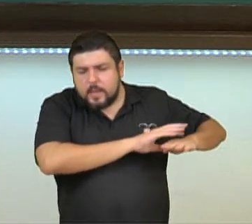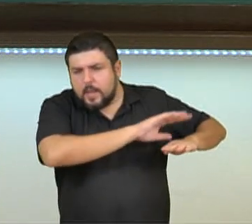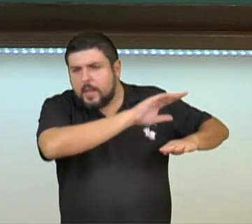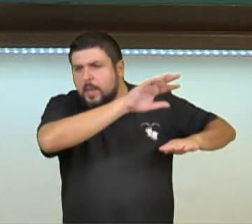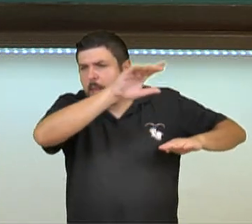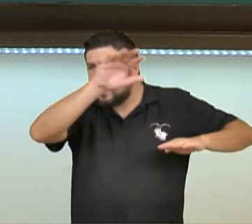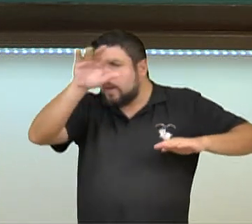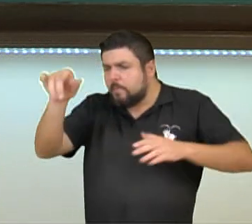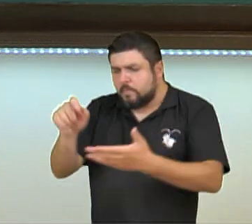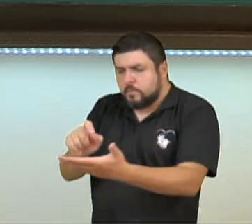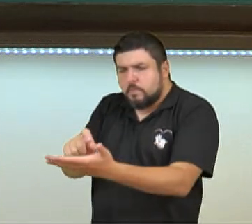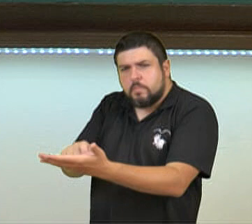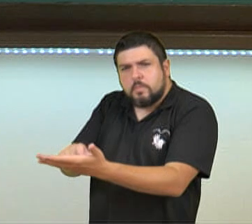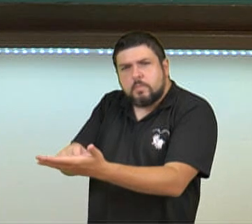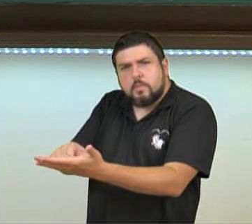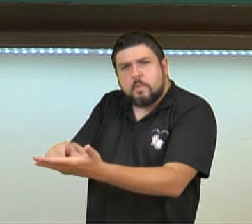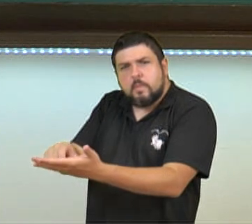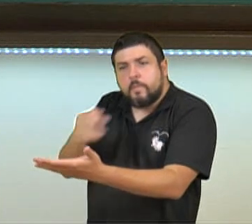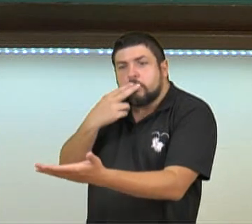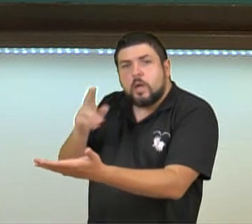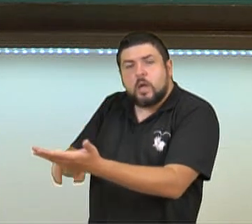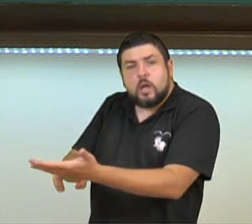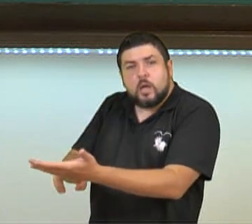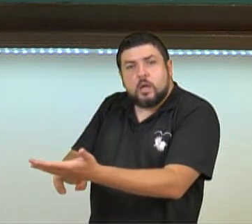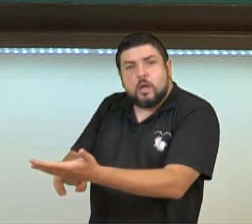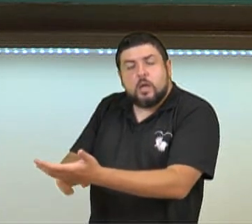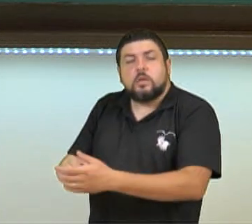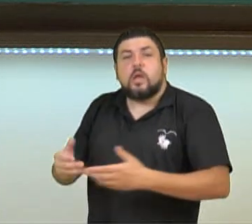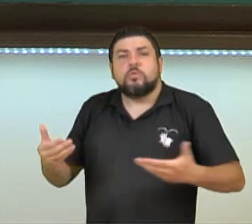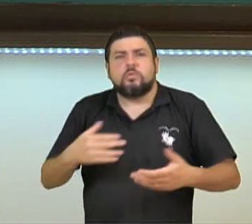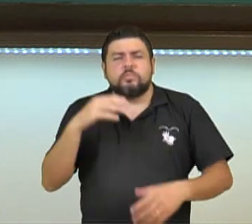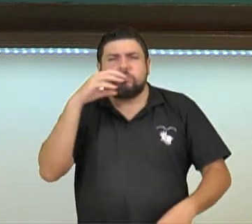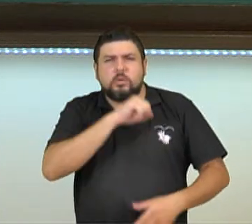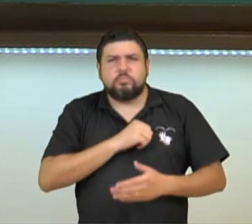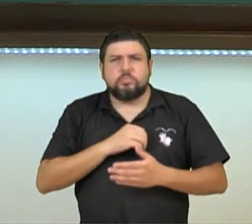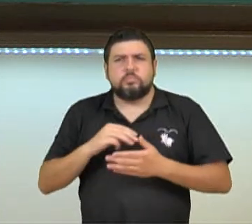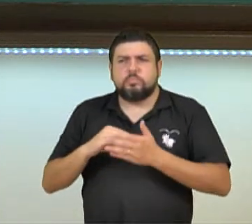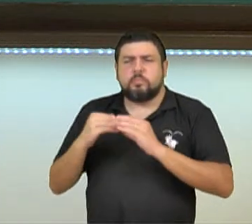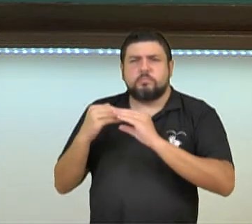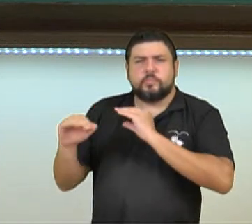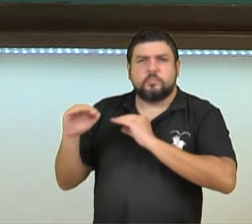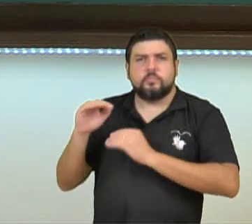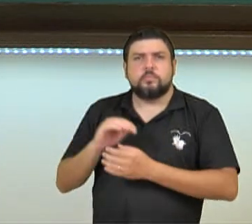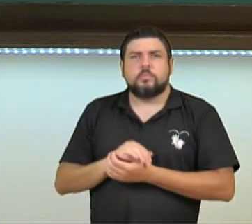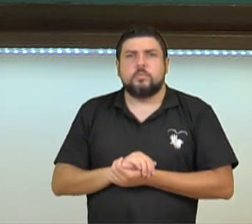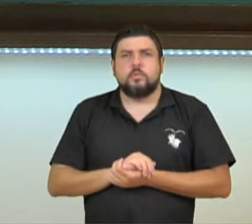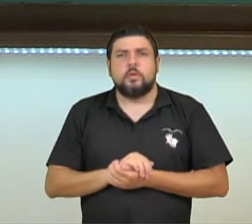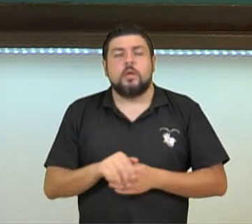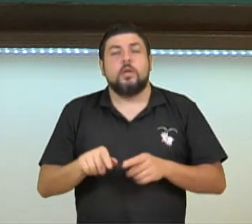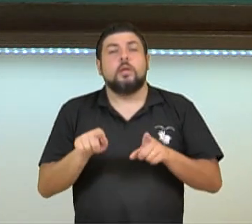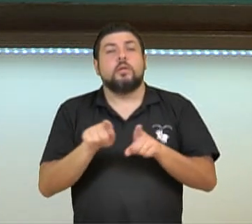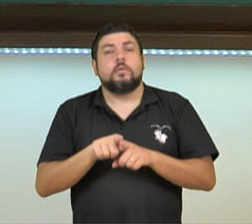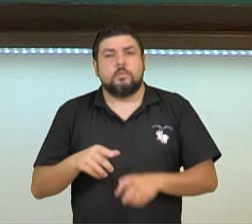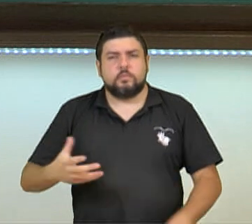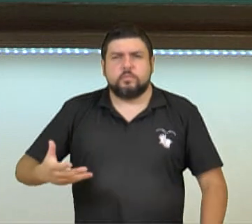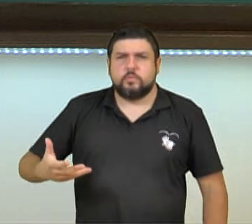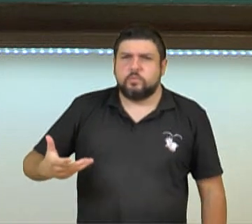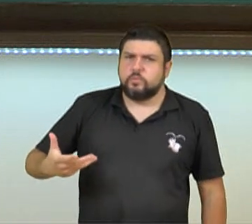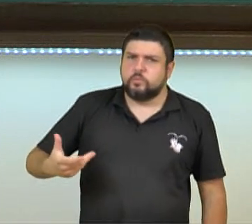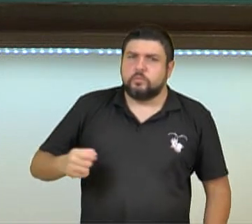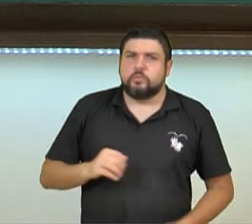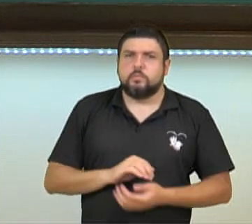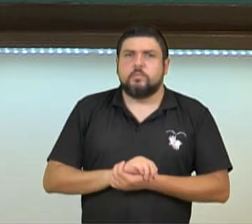identificados. Assim, nós vemos também que a velocidade se acentuou, na verdade. Ou seja,